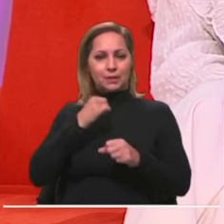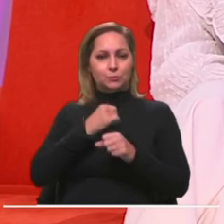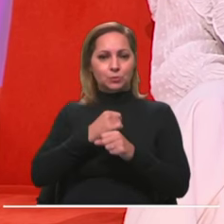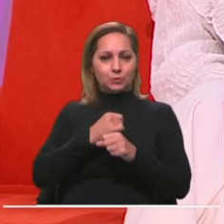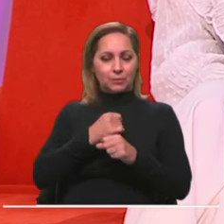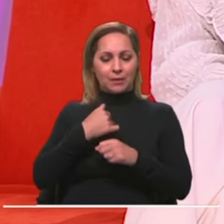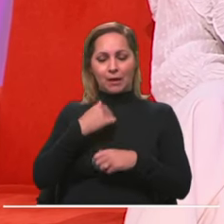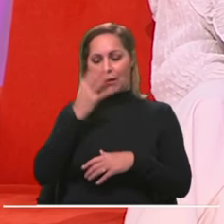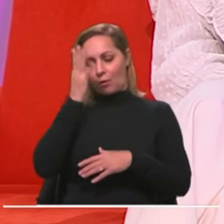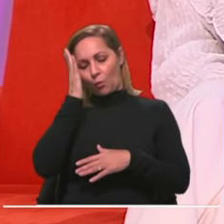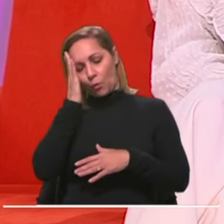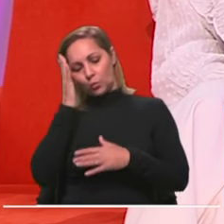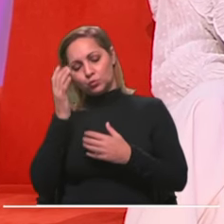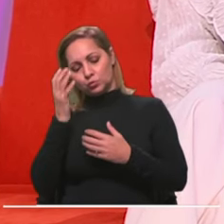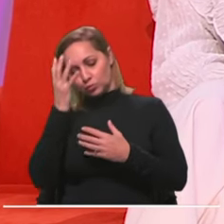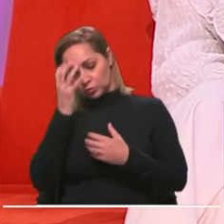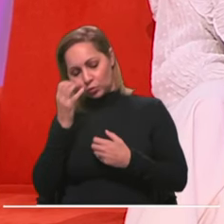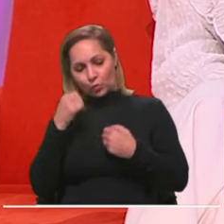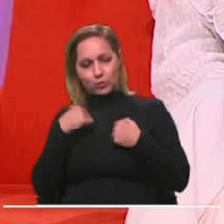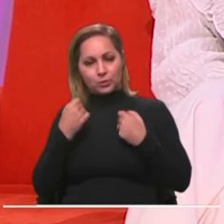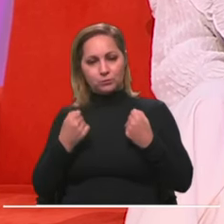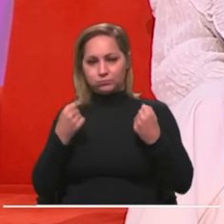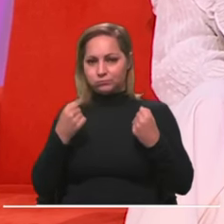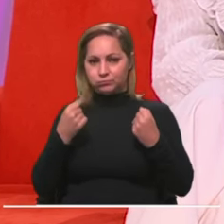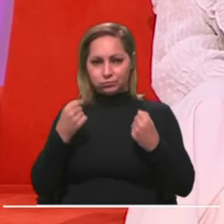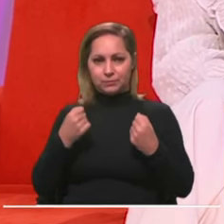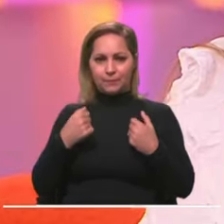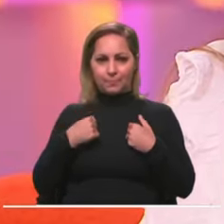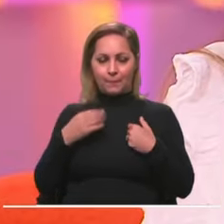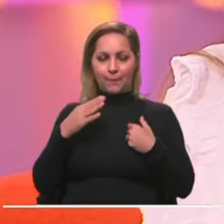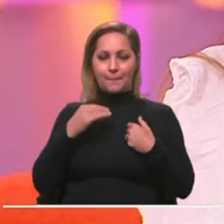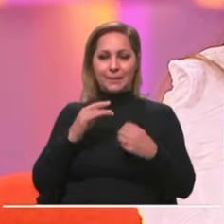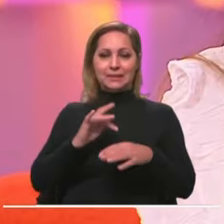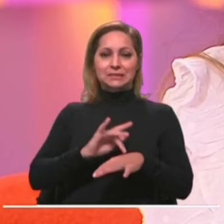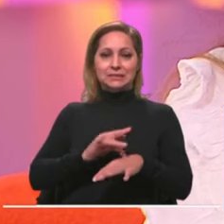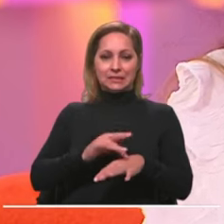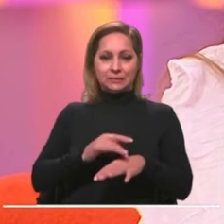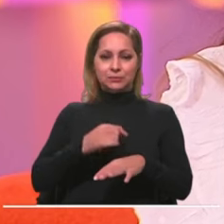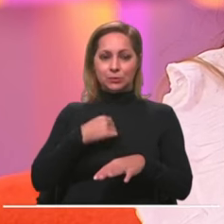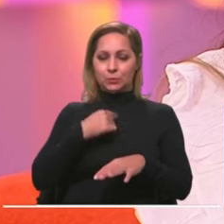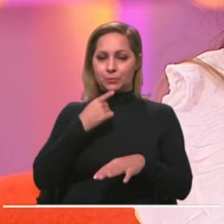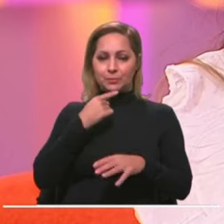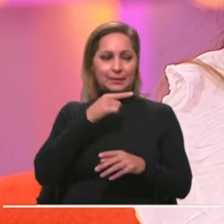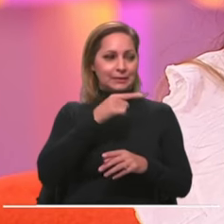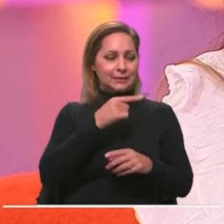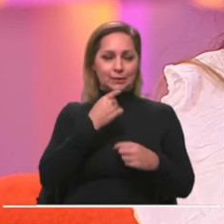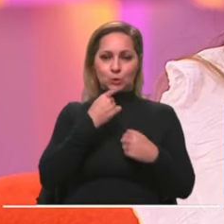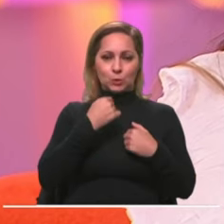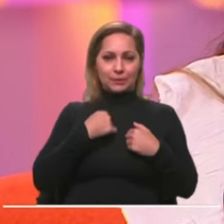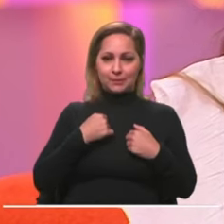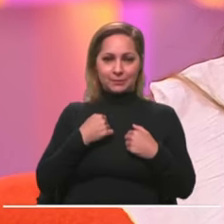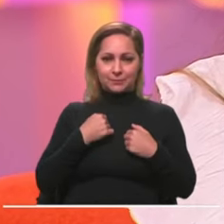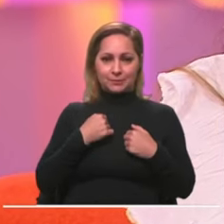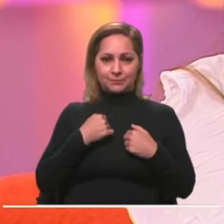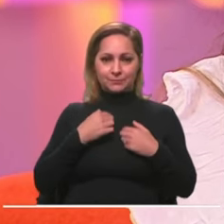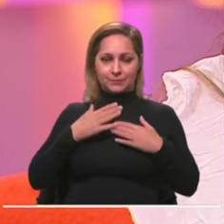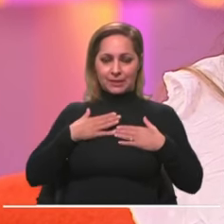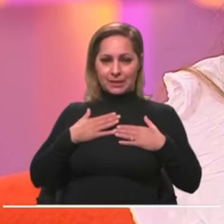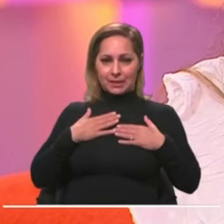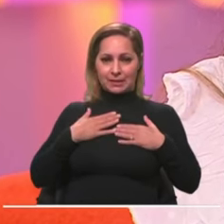sono comecei a ficar h mais frágil e a perceber que ele não estava a perceber os meus